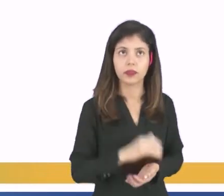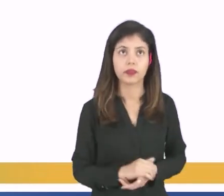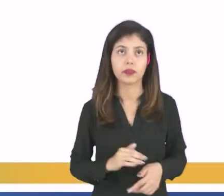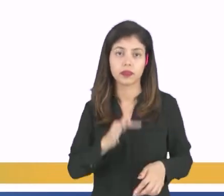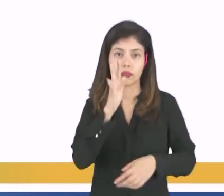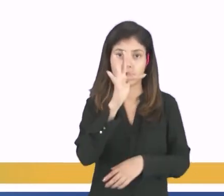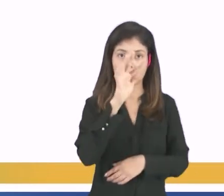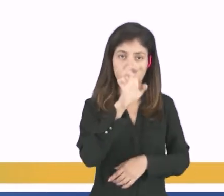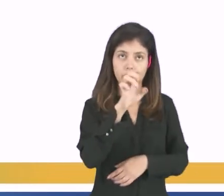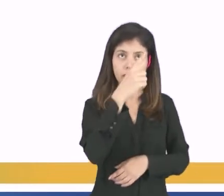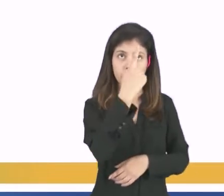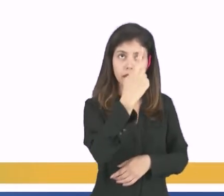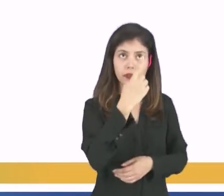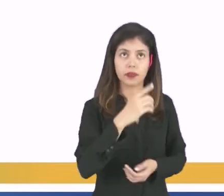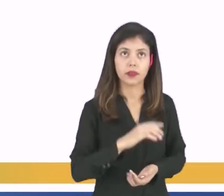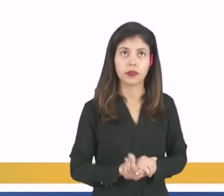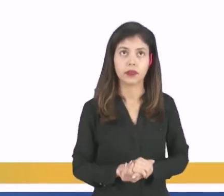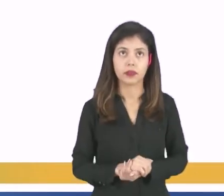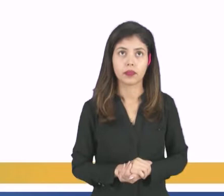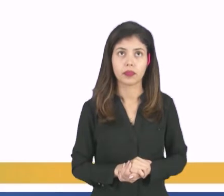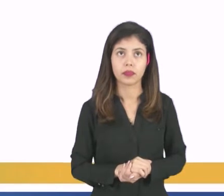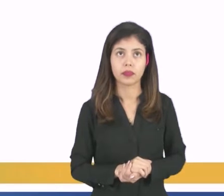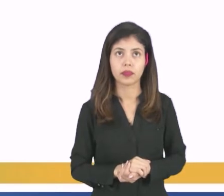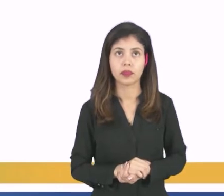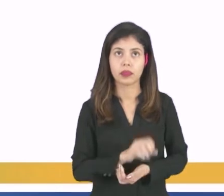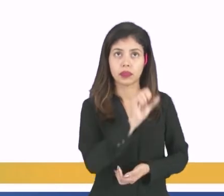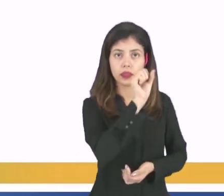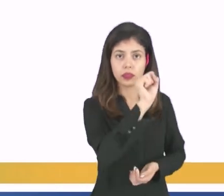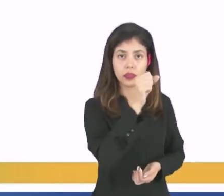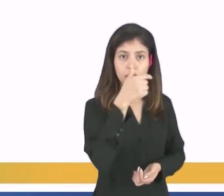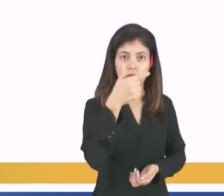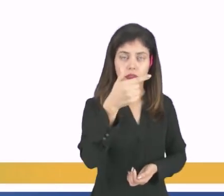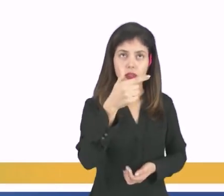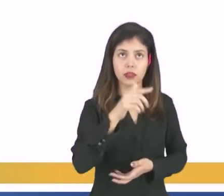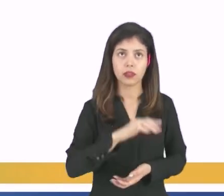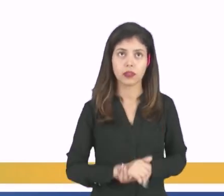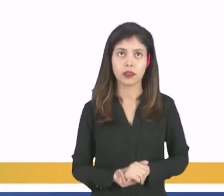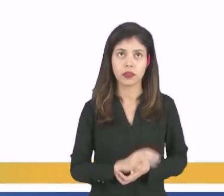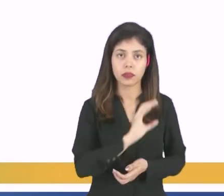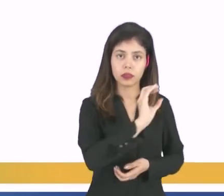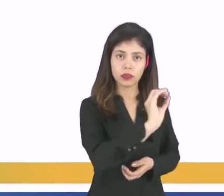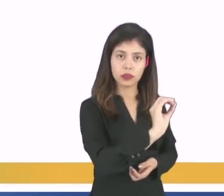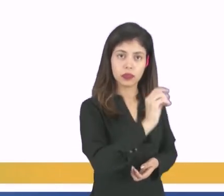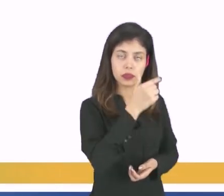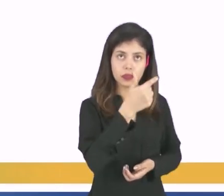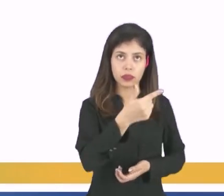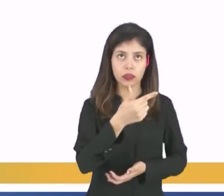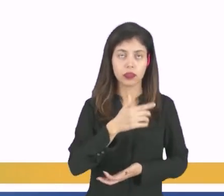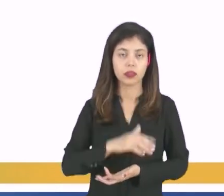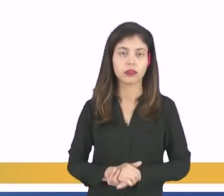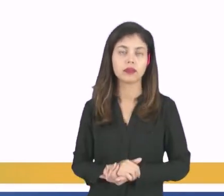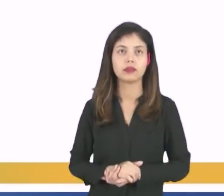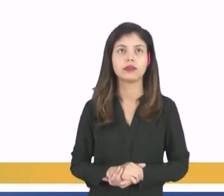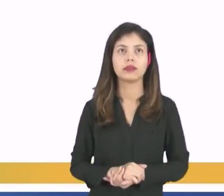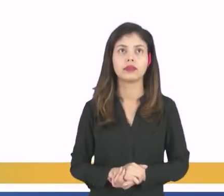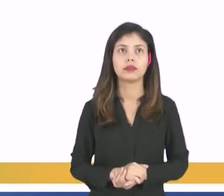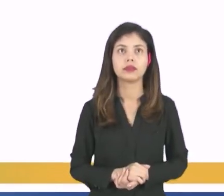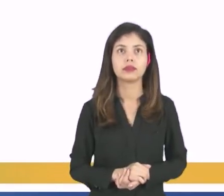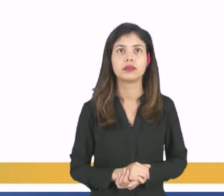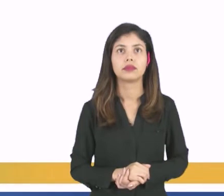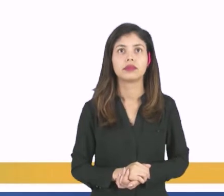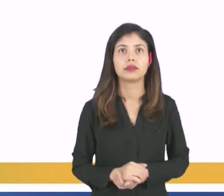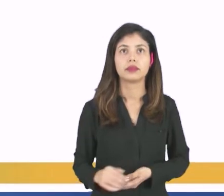quantidade? Lado dos reagentes, o ferro só tem 1, enxofre tem 2, oxigênio tem